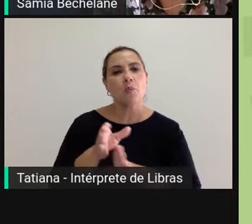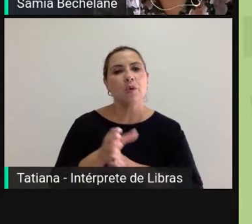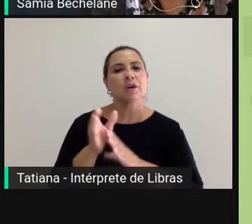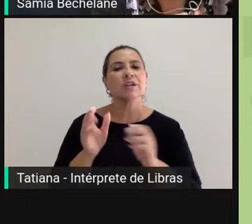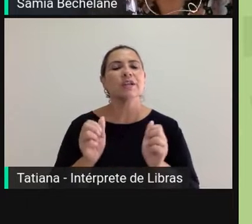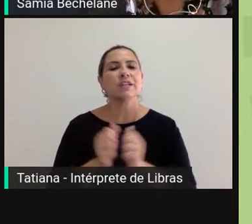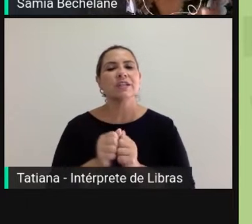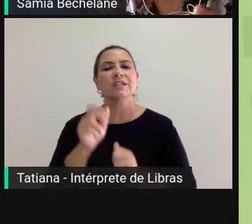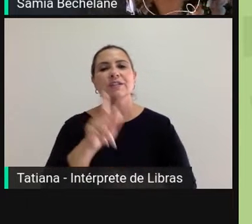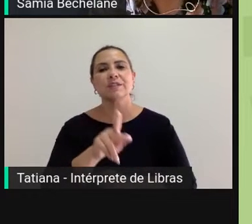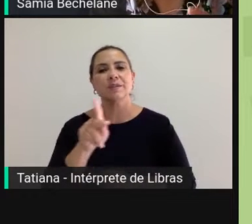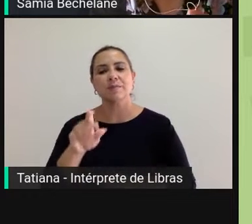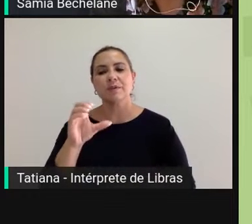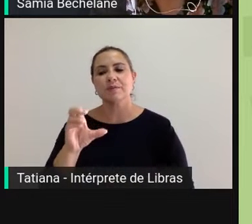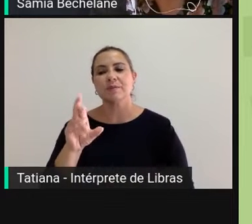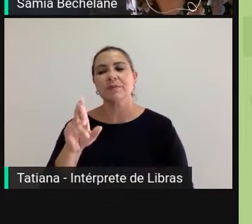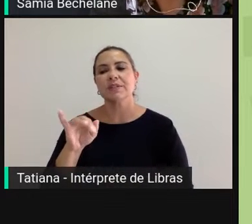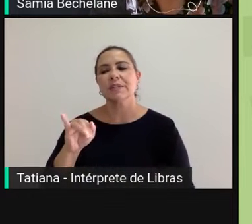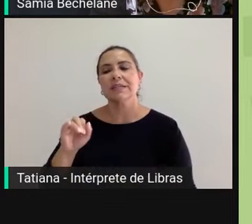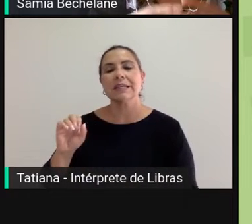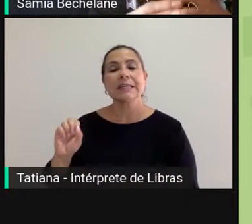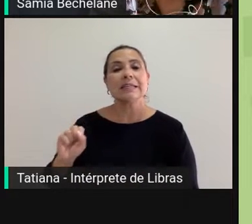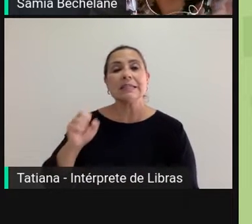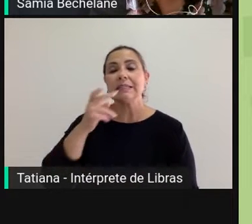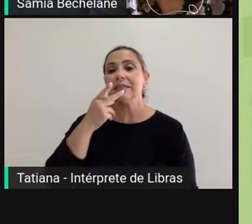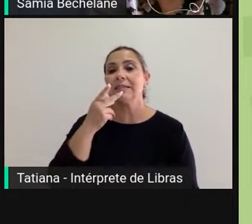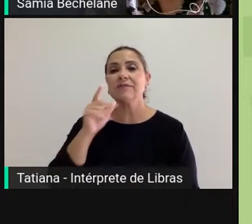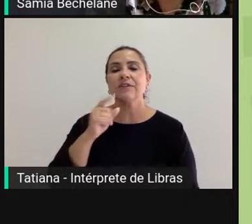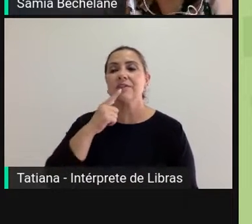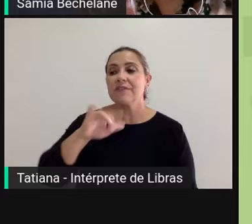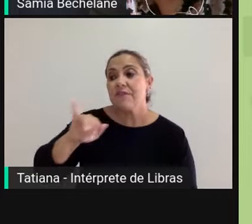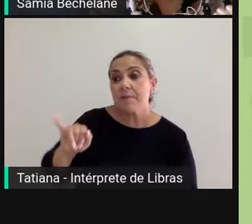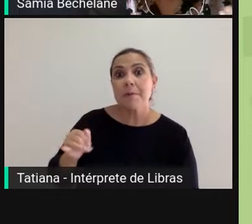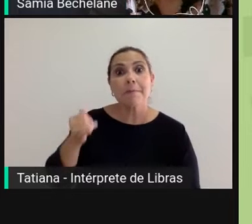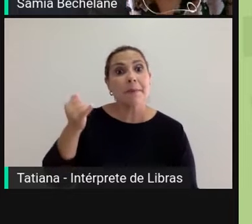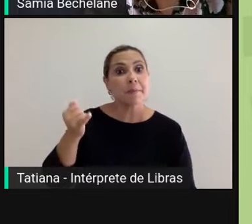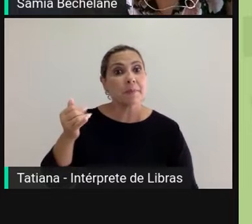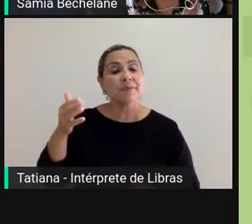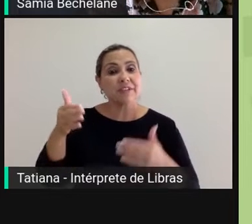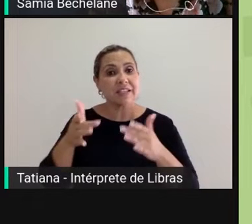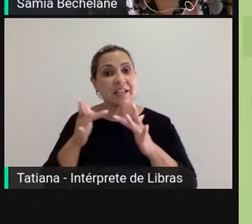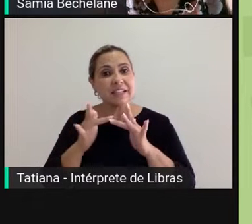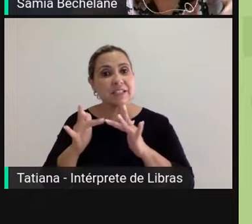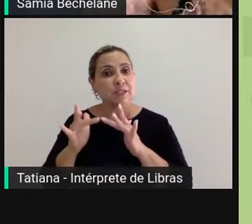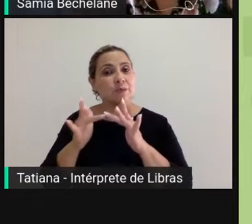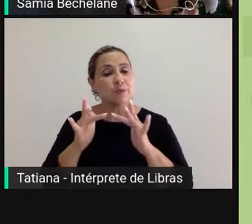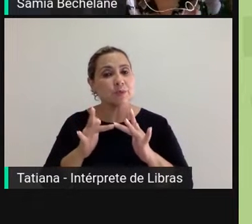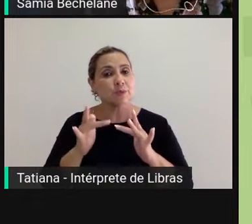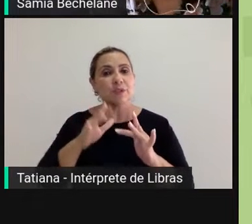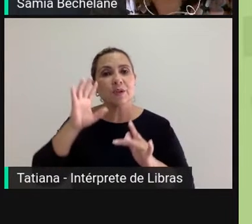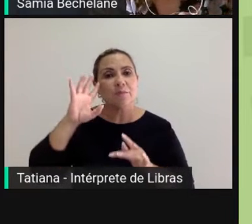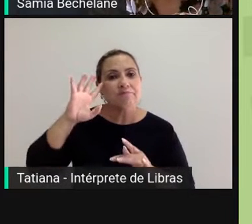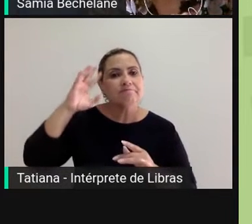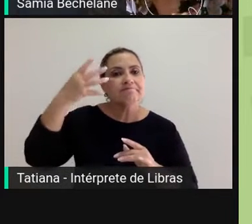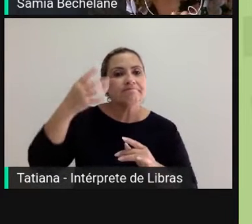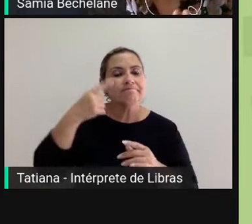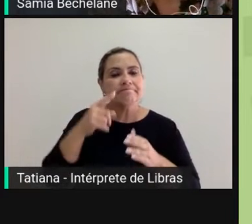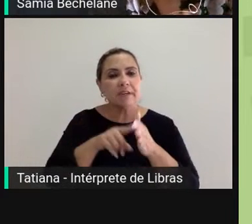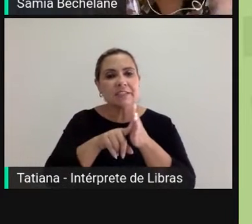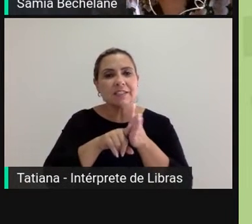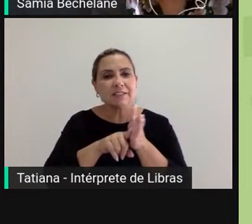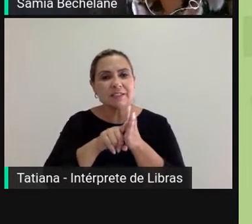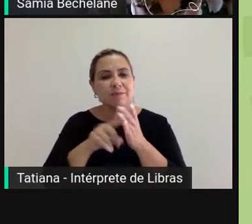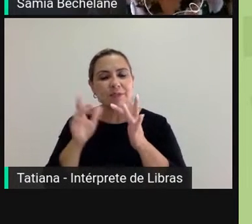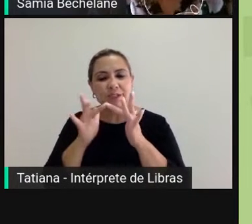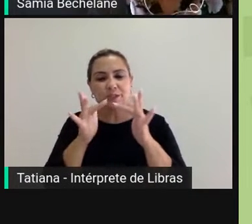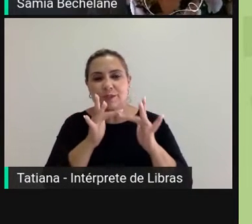professora Cris, que era justamente sobre isso, né? Vamos aproveitar que estamos aqui dentro para a gente tentar desvelar essa teia de